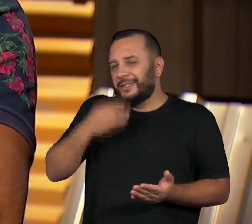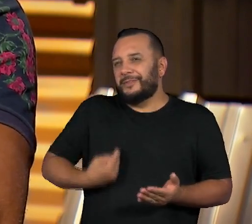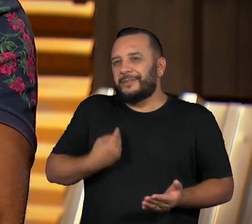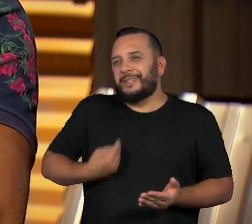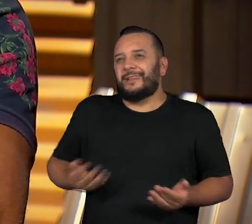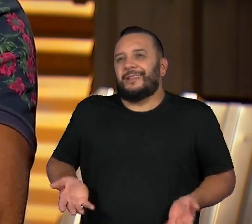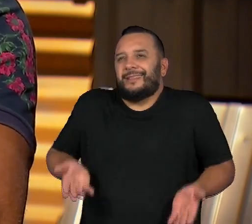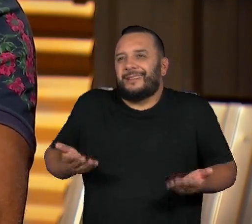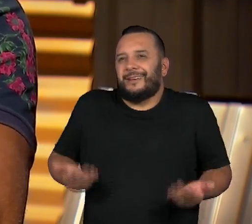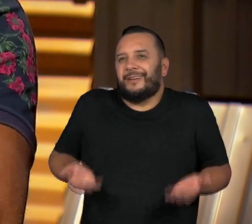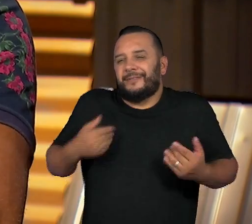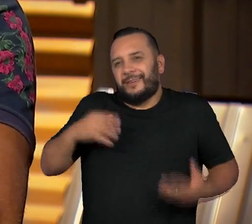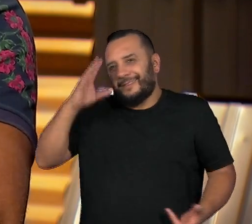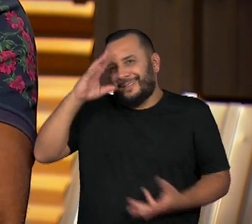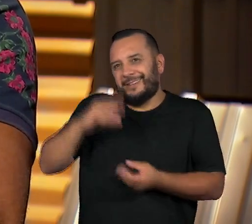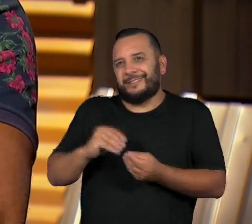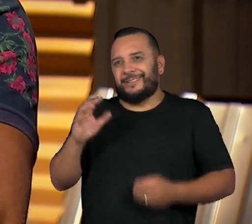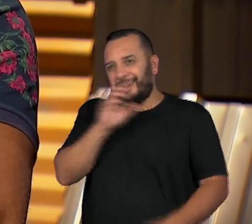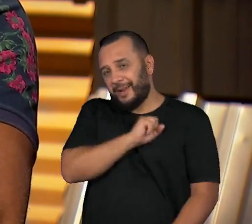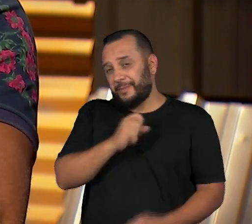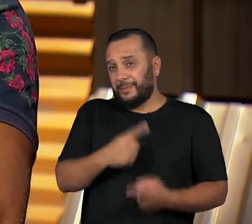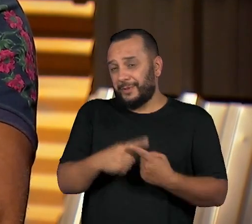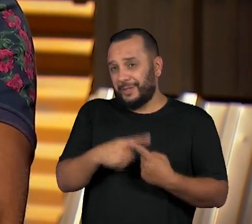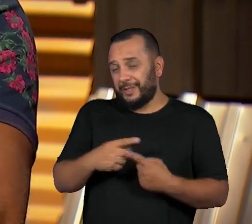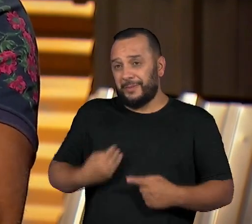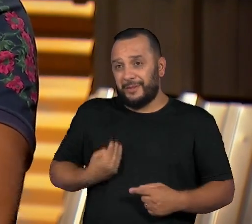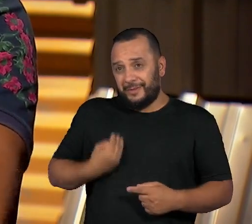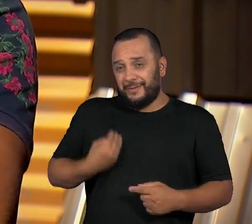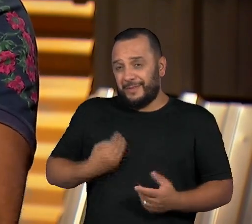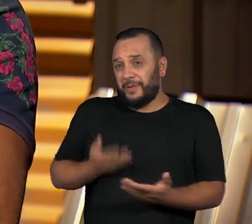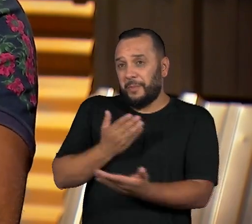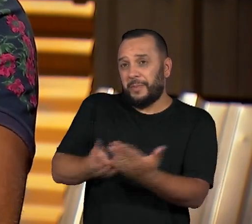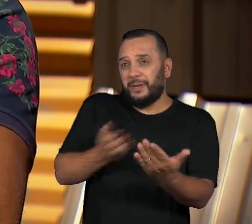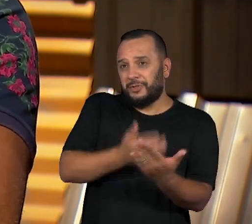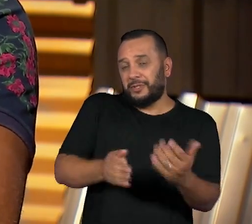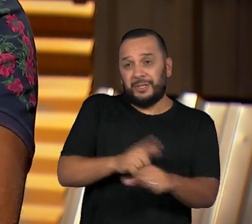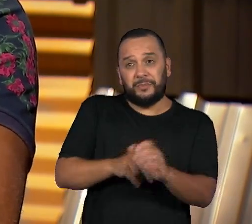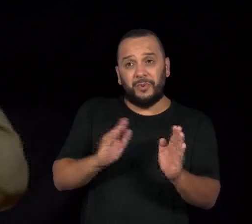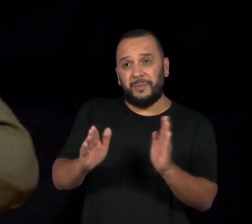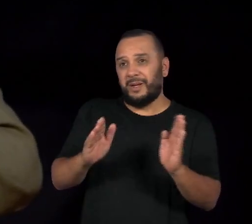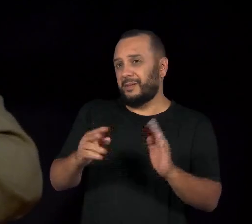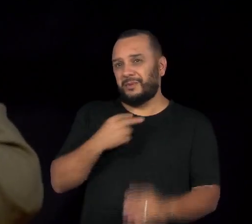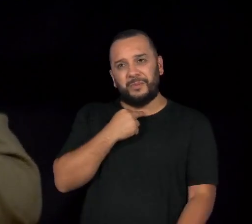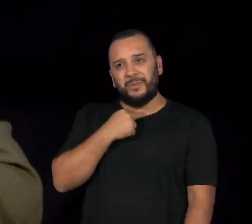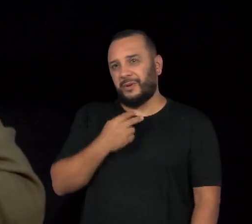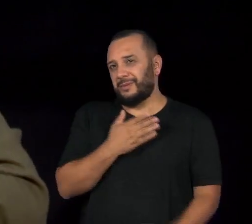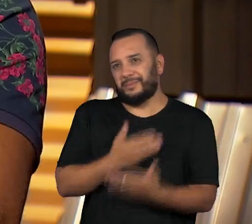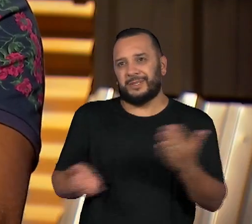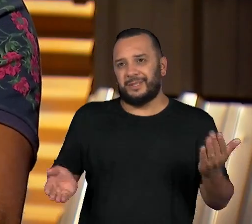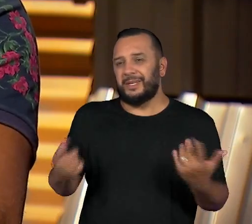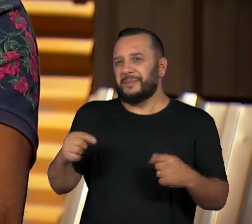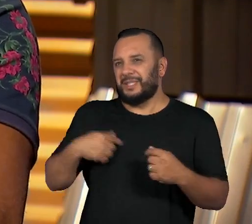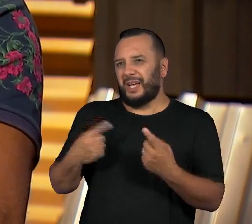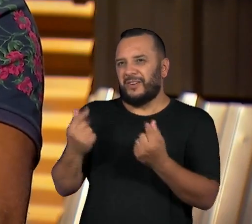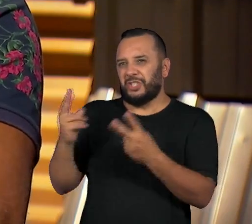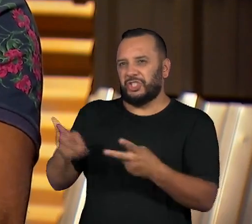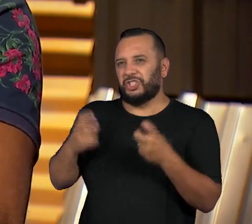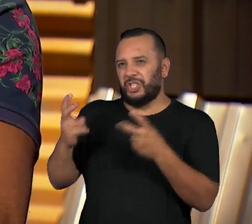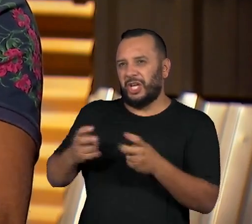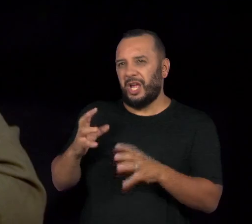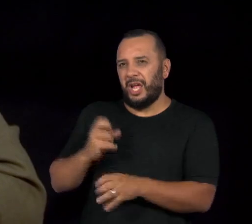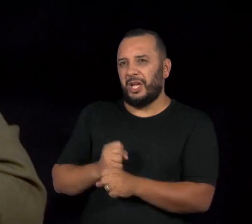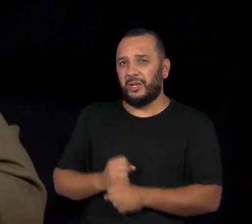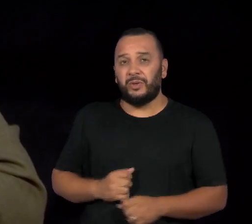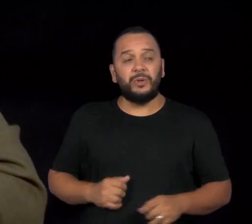eu entendi isso muito rápido, porque eu perdi na minha vida em momentos que eu não podia perder, né? Que eu precisava do dinheiro. Então,